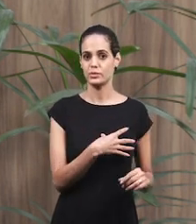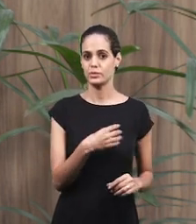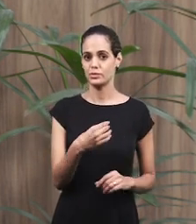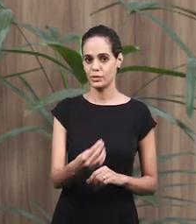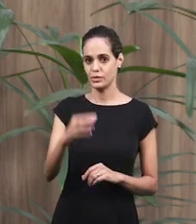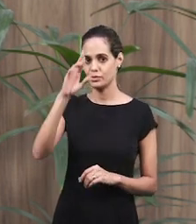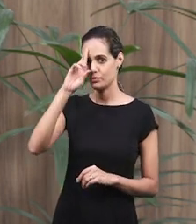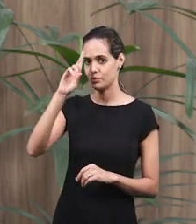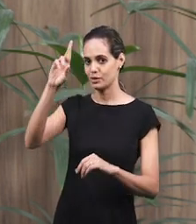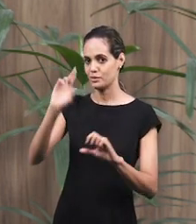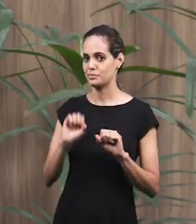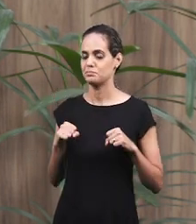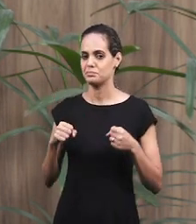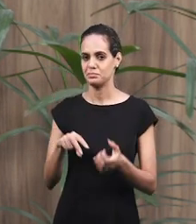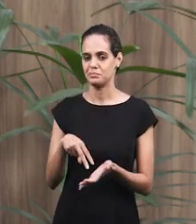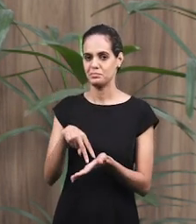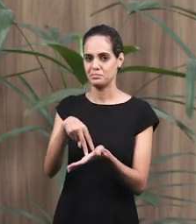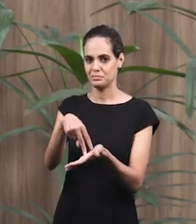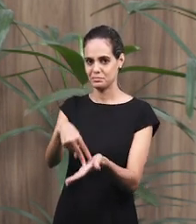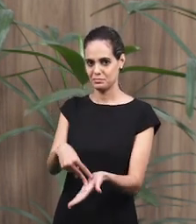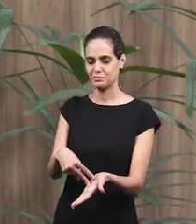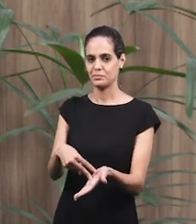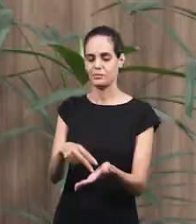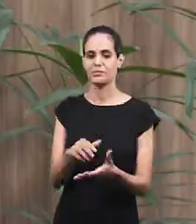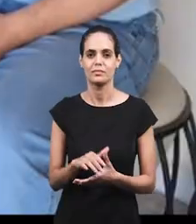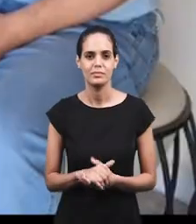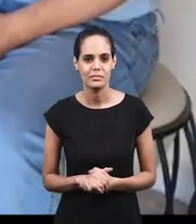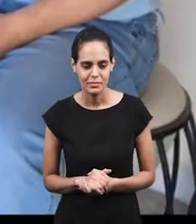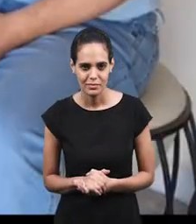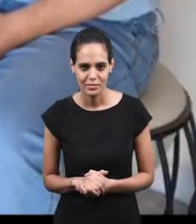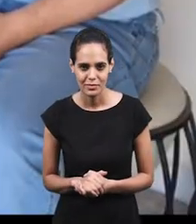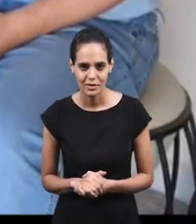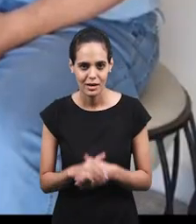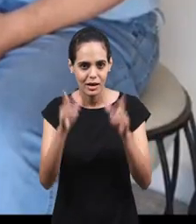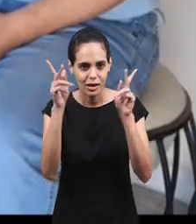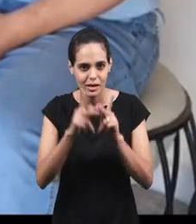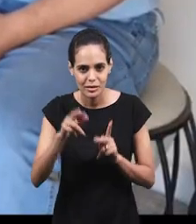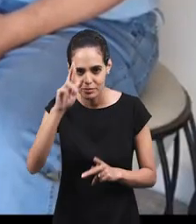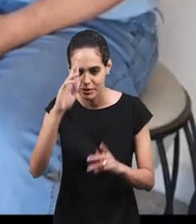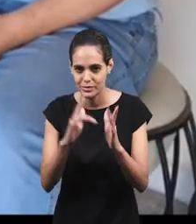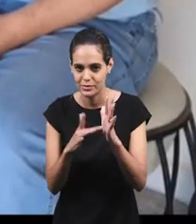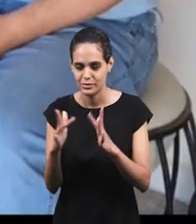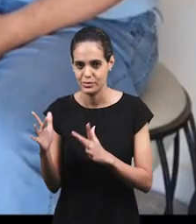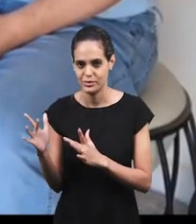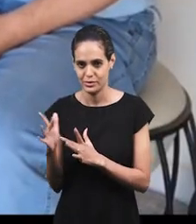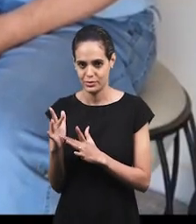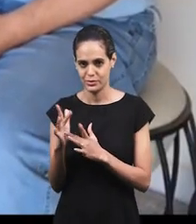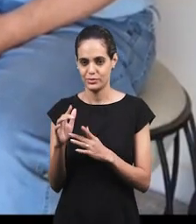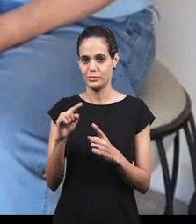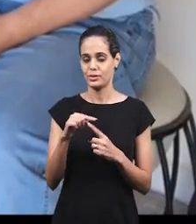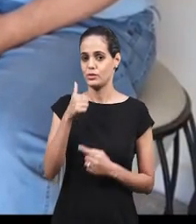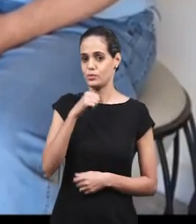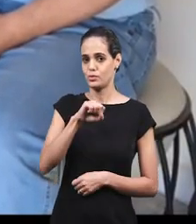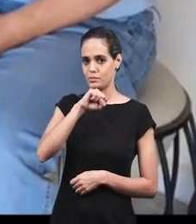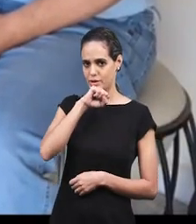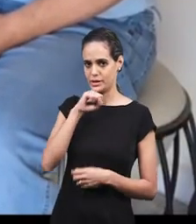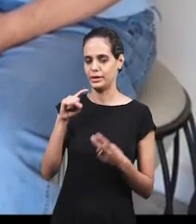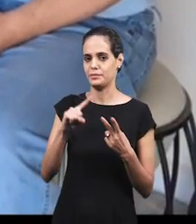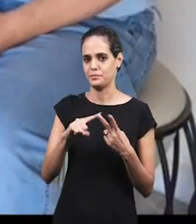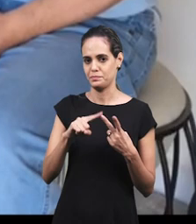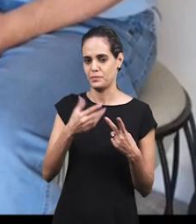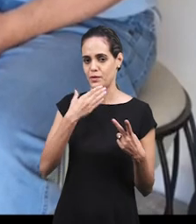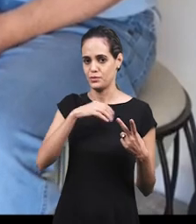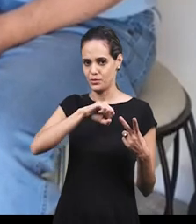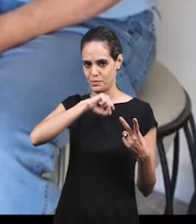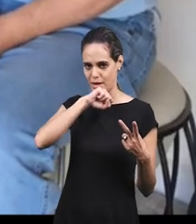o Senhor tem dado sustento e direção. Irmãos, a paz do Senhor, meu nome é Ercília. A paz do Senhor, meu nome é